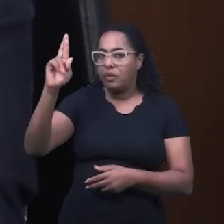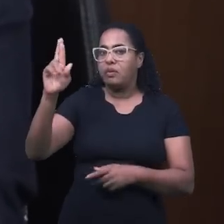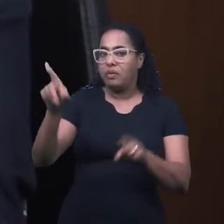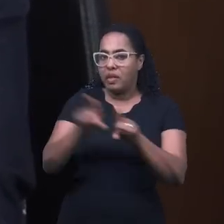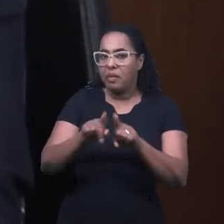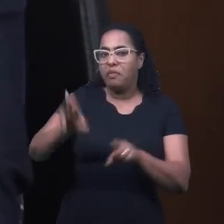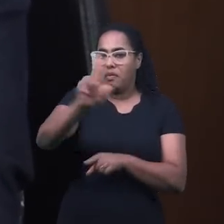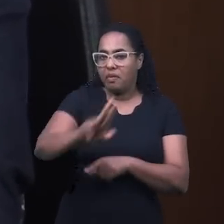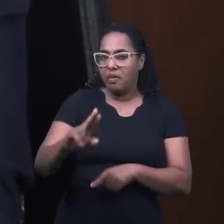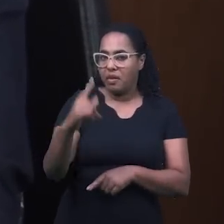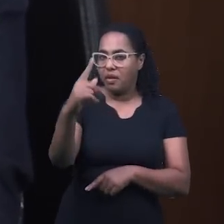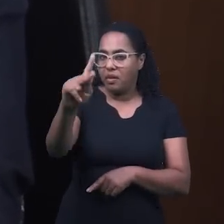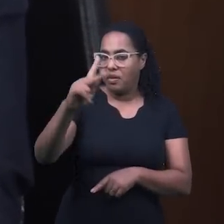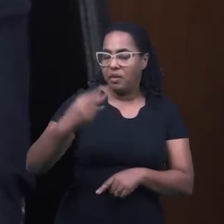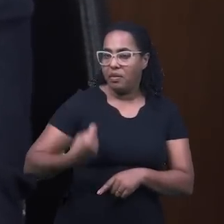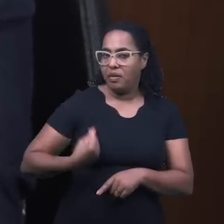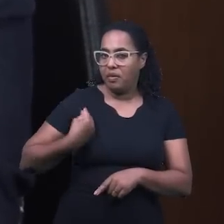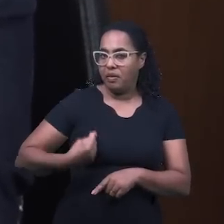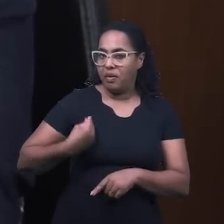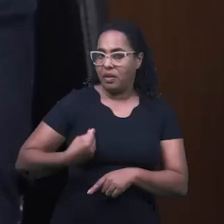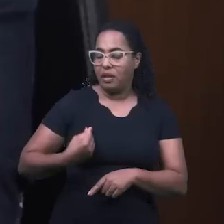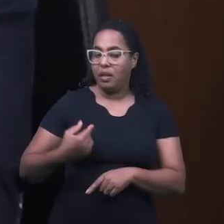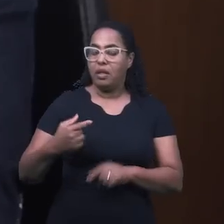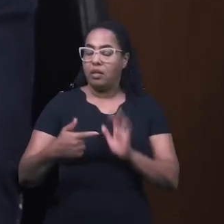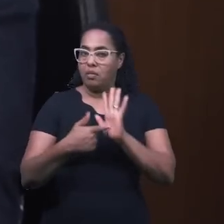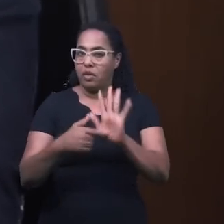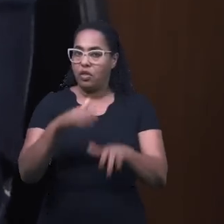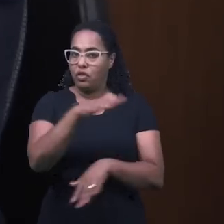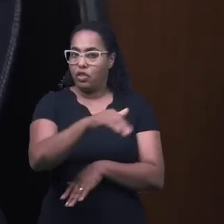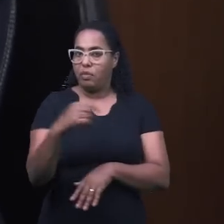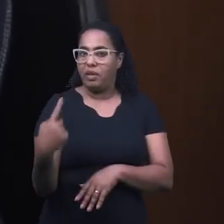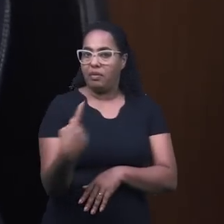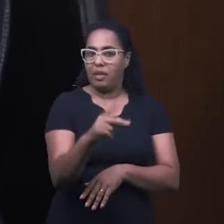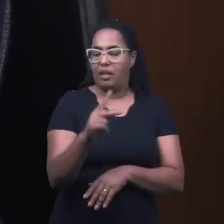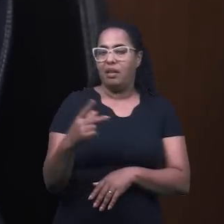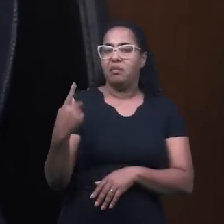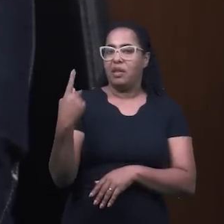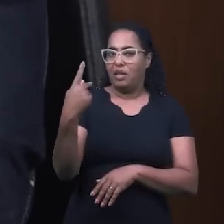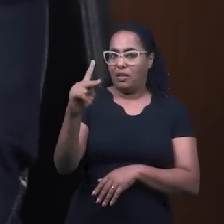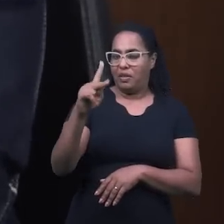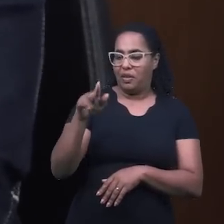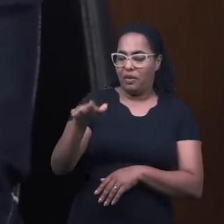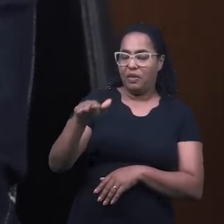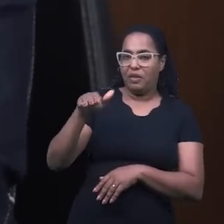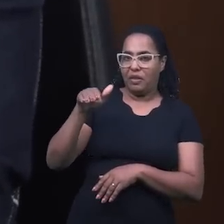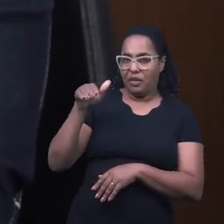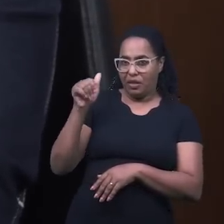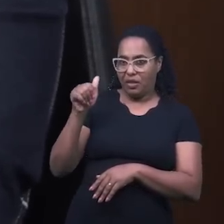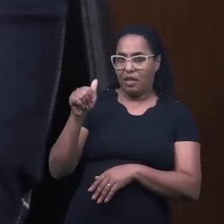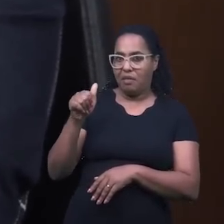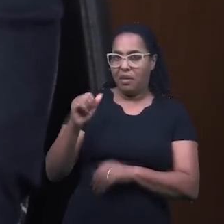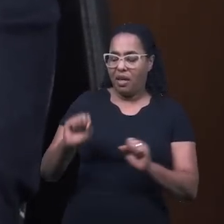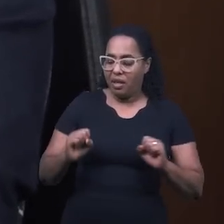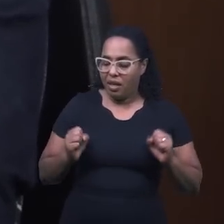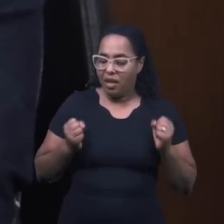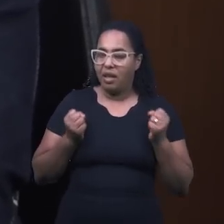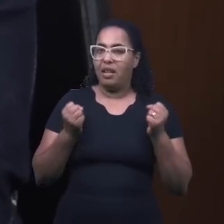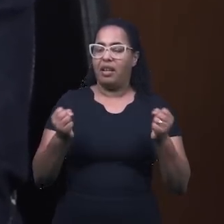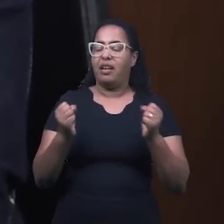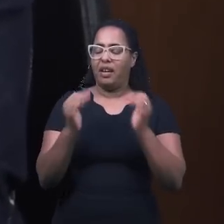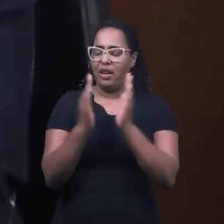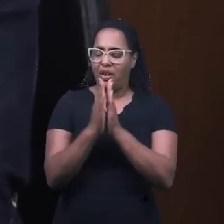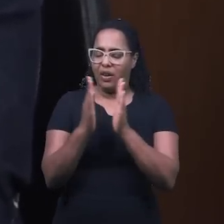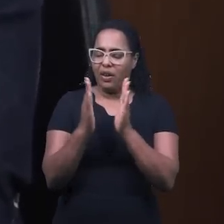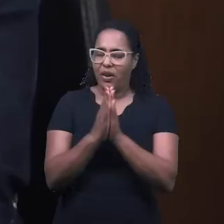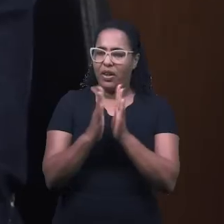forma o Senhor também vai te usar. Né? Nós estamos falando aqui do chamado dela, mas no seu chamado, como a irmã disse, é